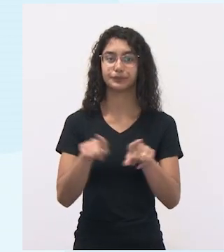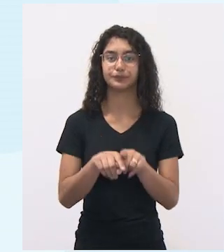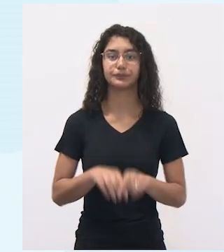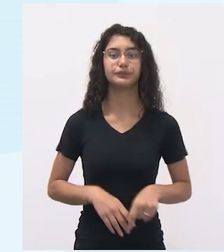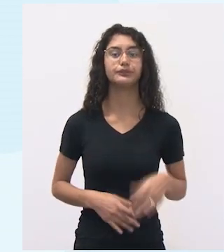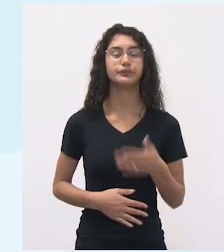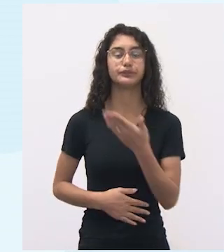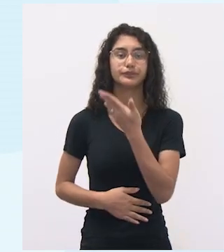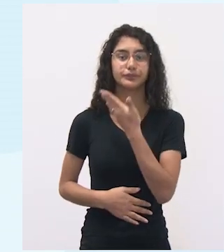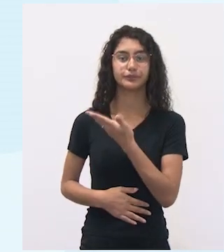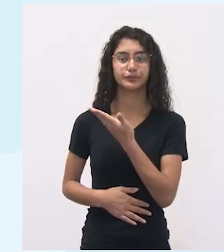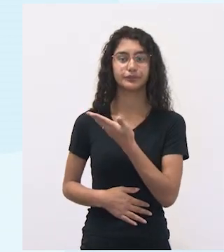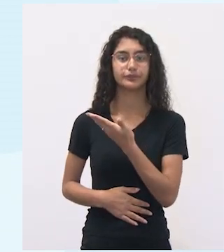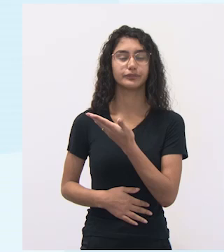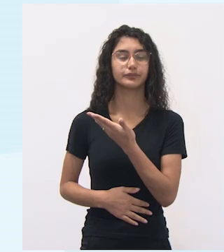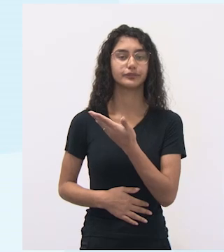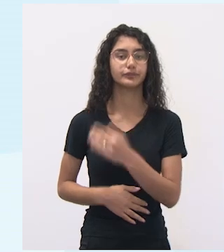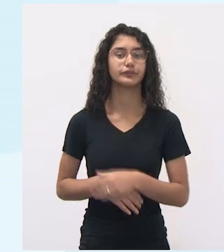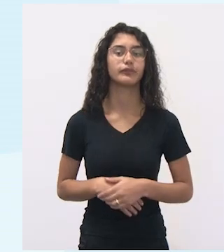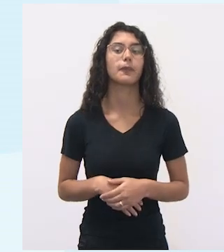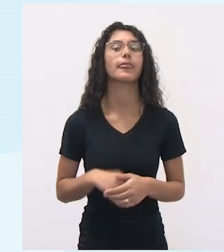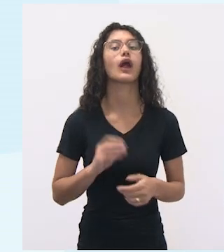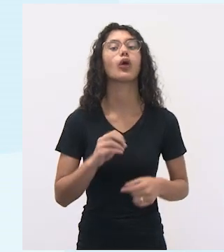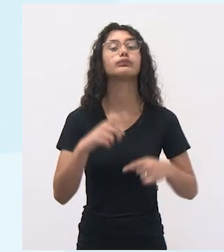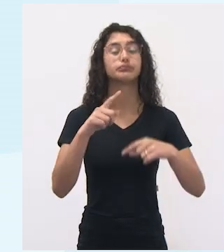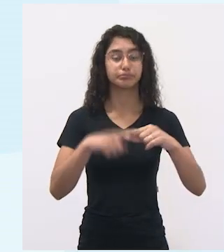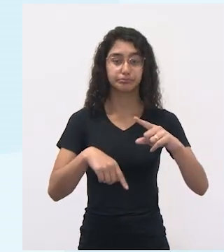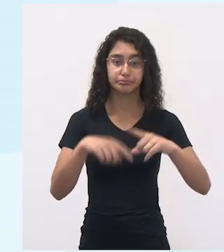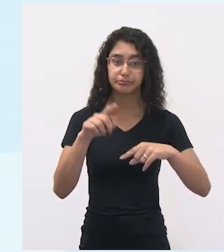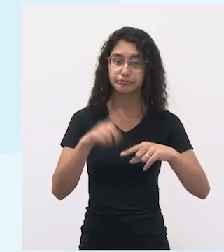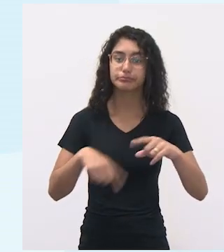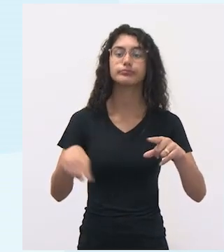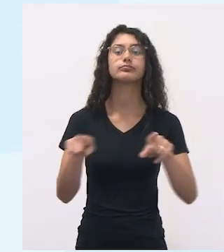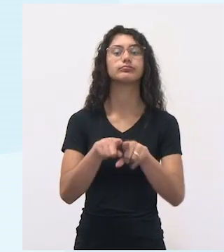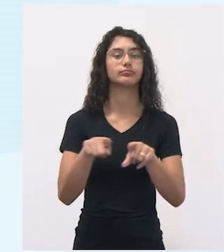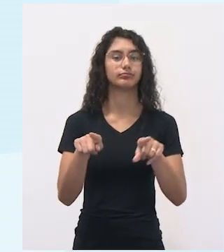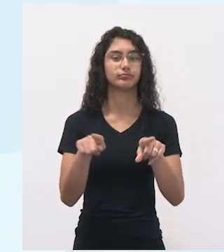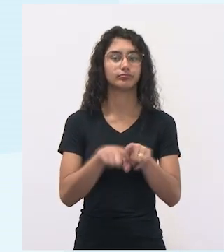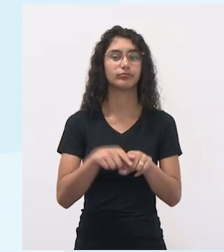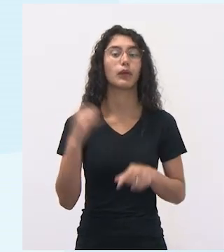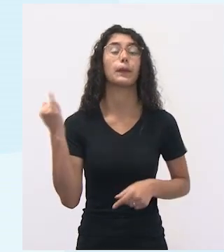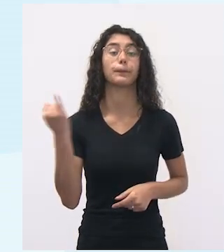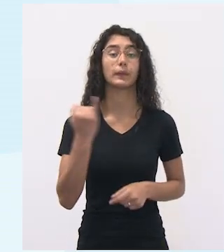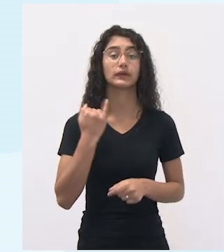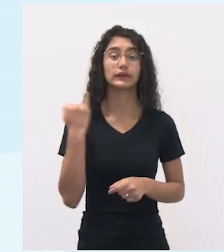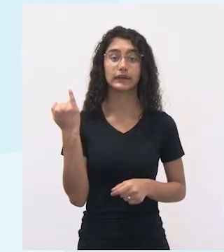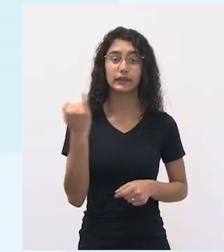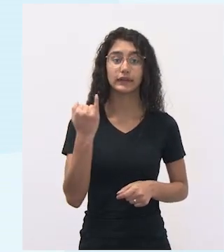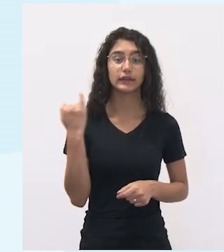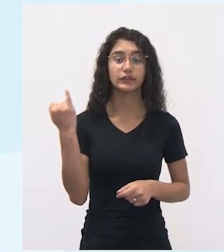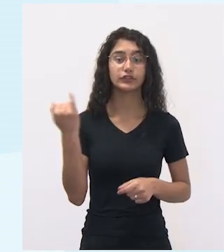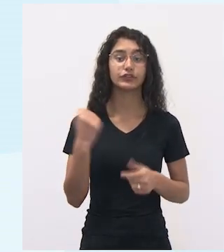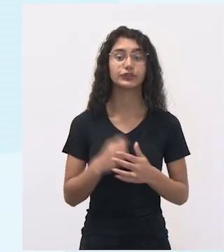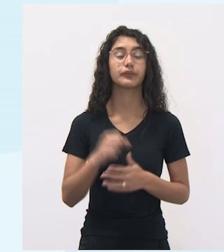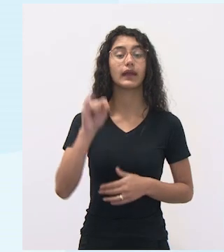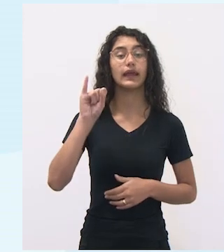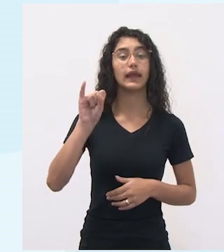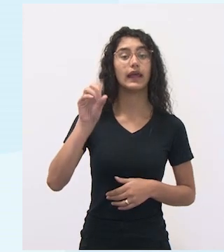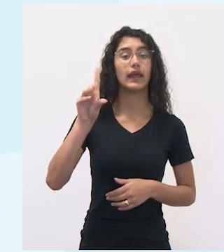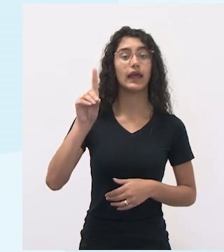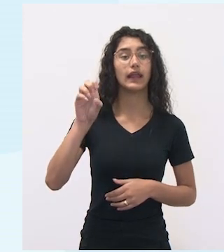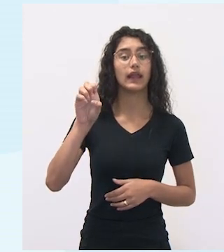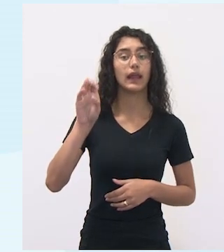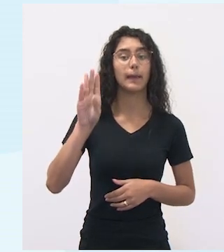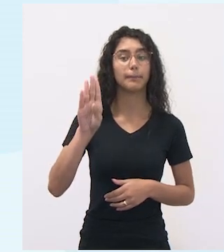gentileza. Outro material também muito interessante, que é IDEB na pandemia, entender